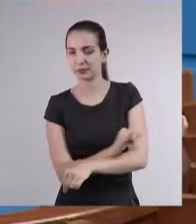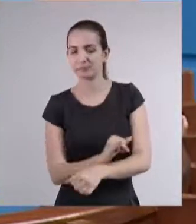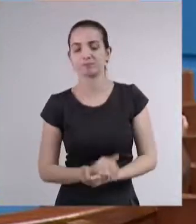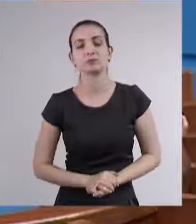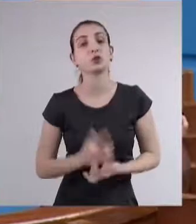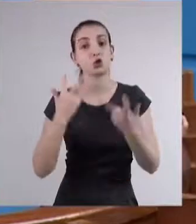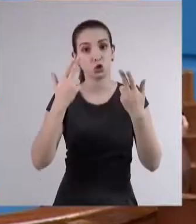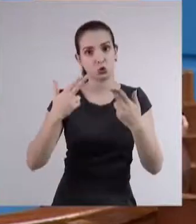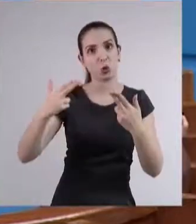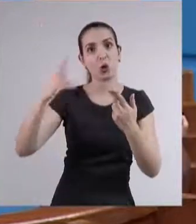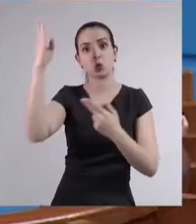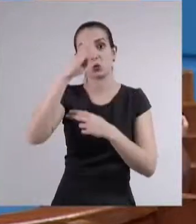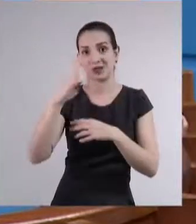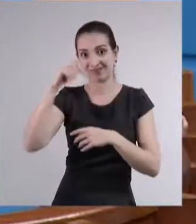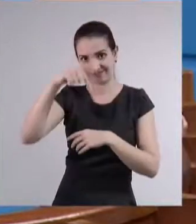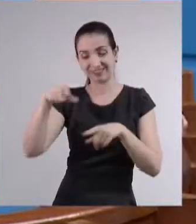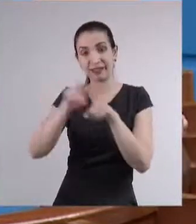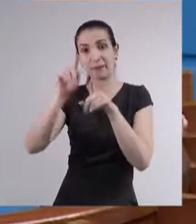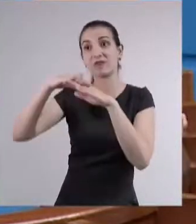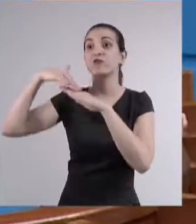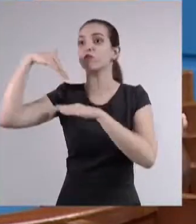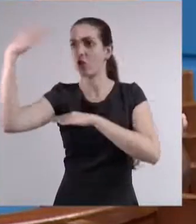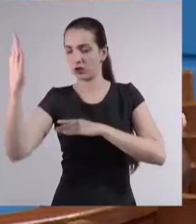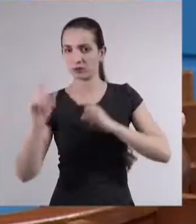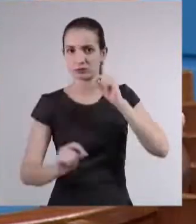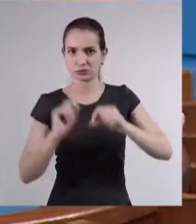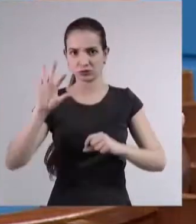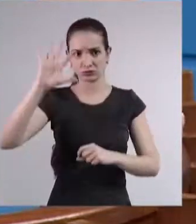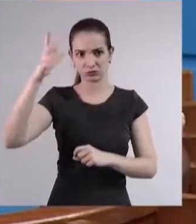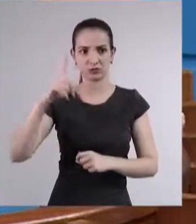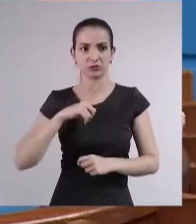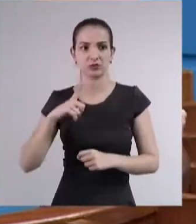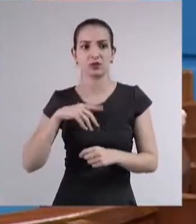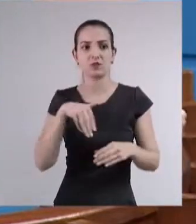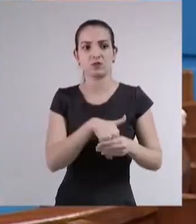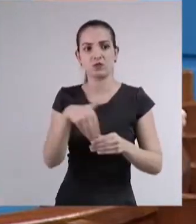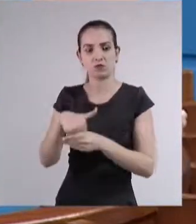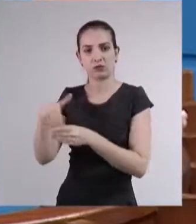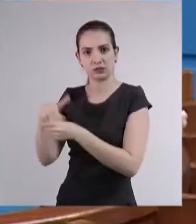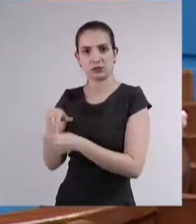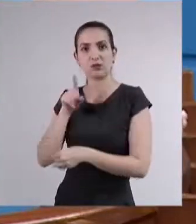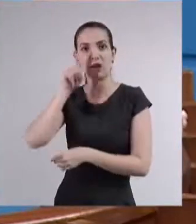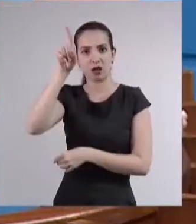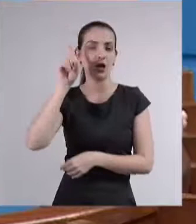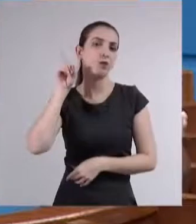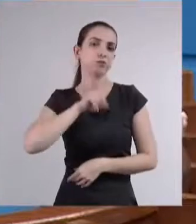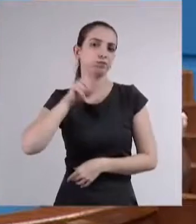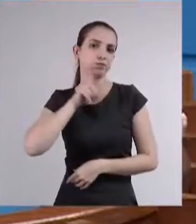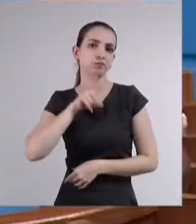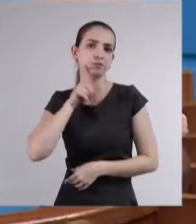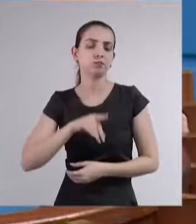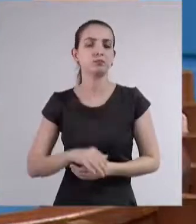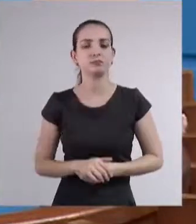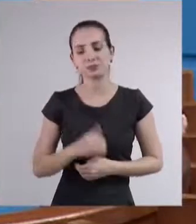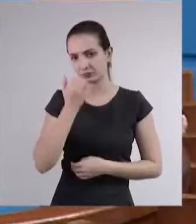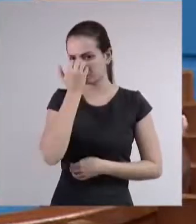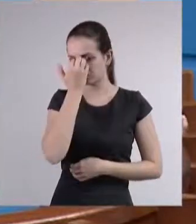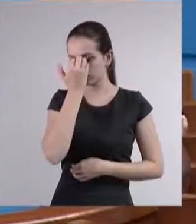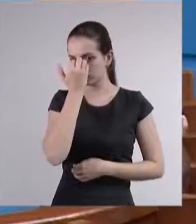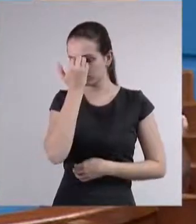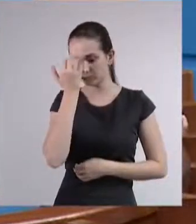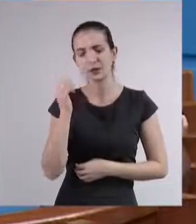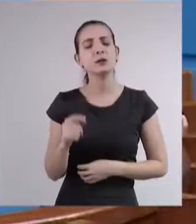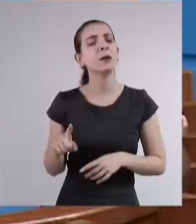o caso mais emblemático foi a eleição nos Estados Unidos, mas aqui no